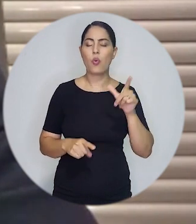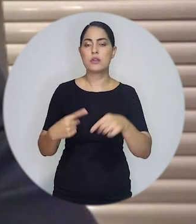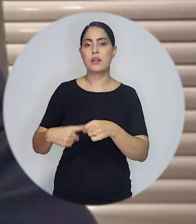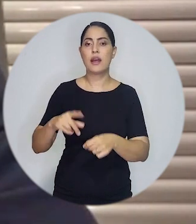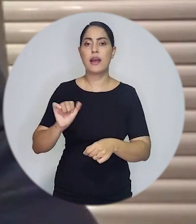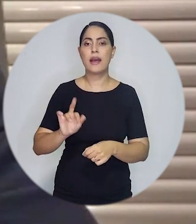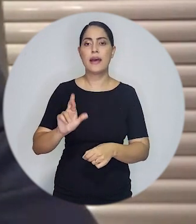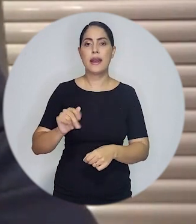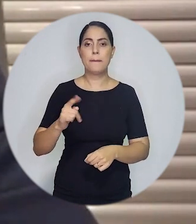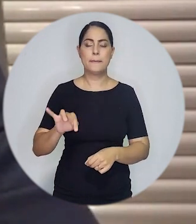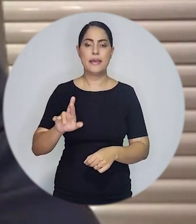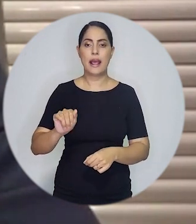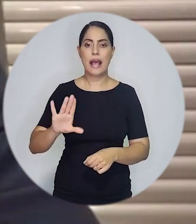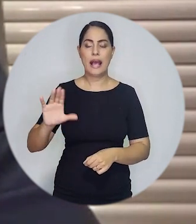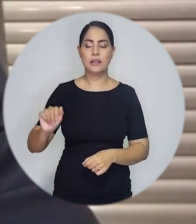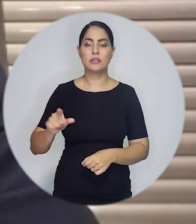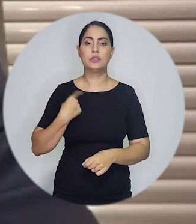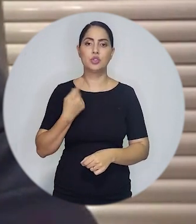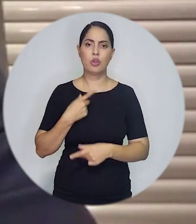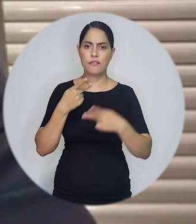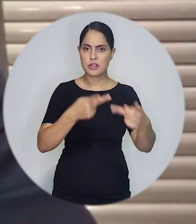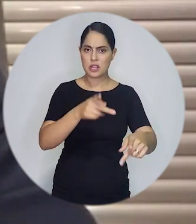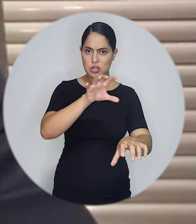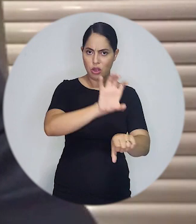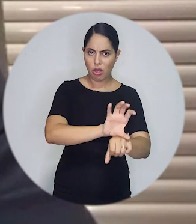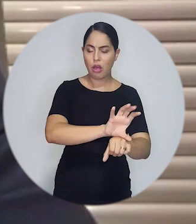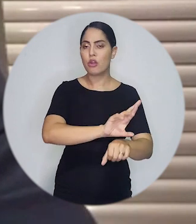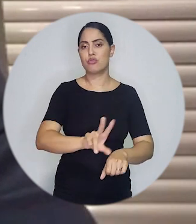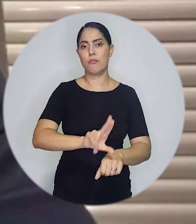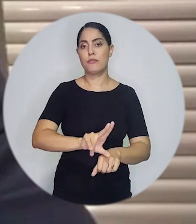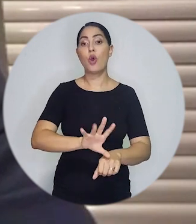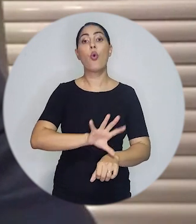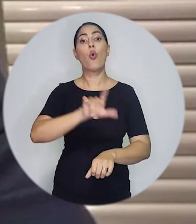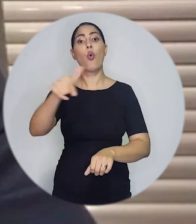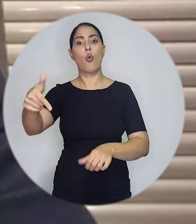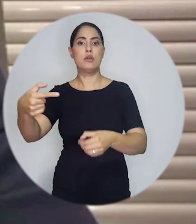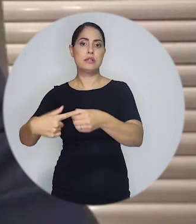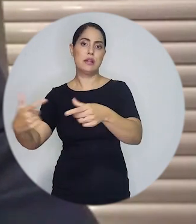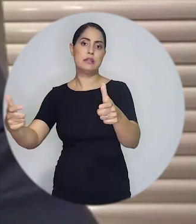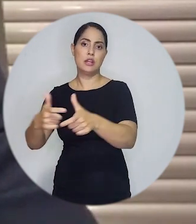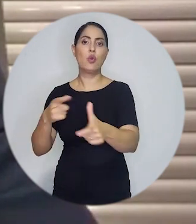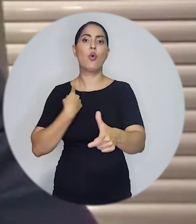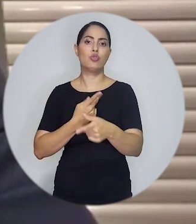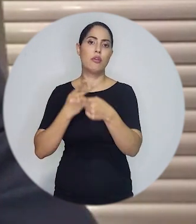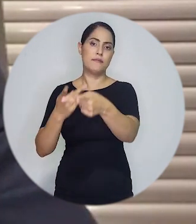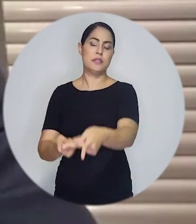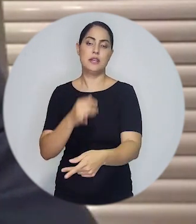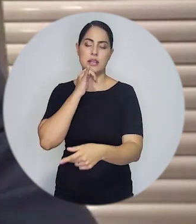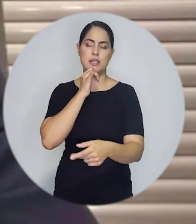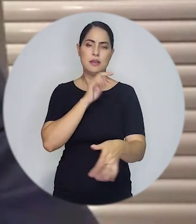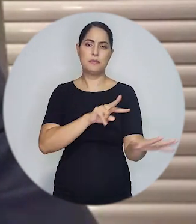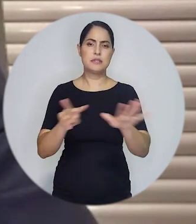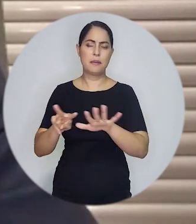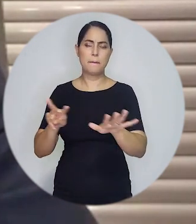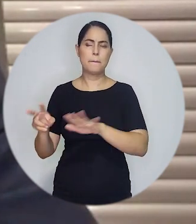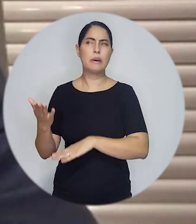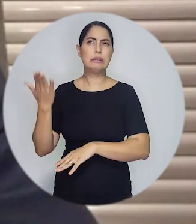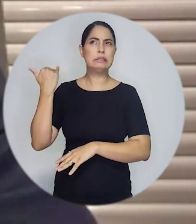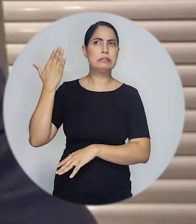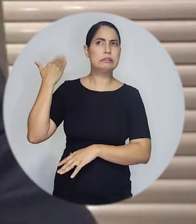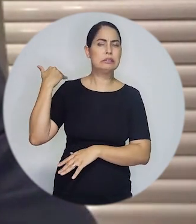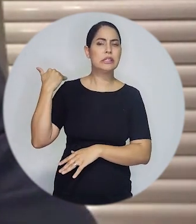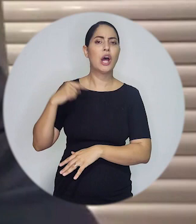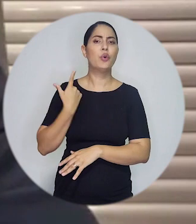porque nós não visitamos só a seccional, nós vamos a algumas subseções do interior. Assim como na semana retrasada estivemos em